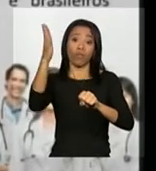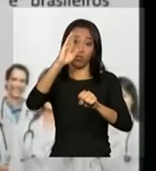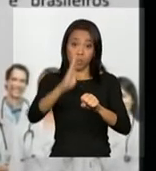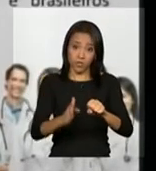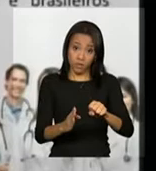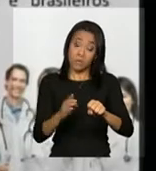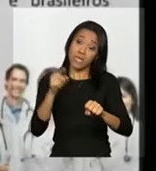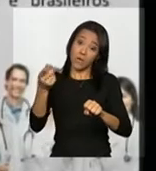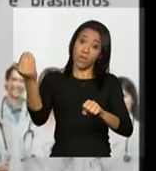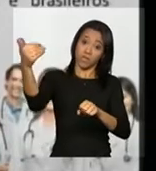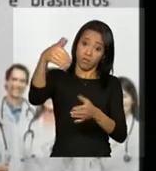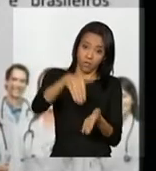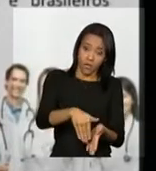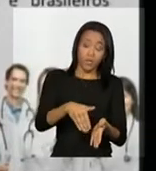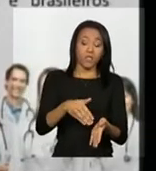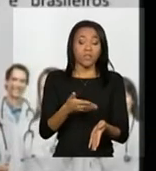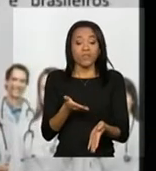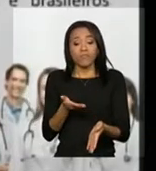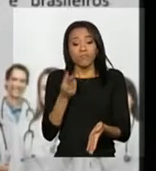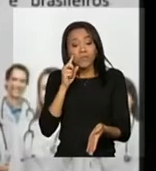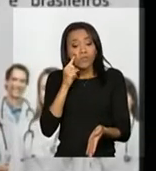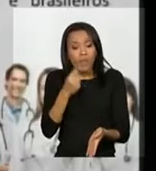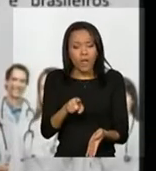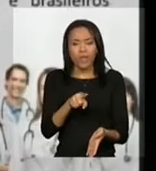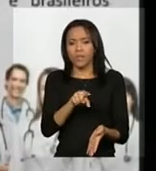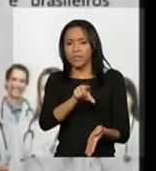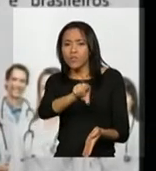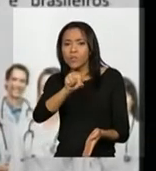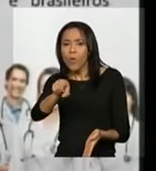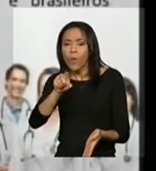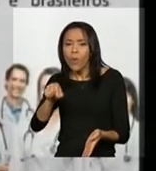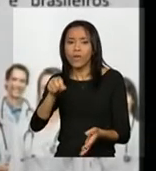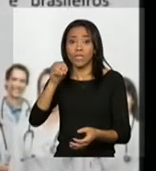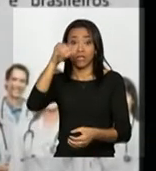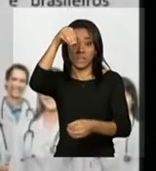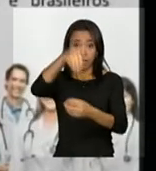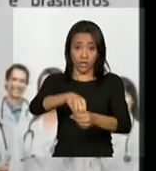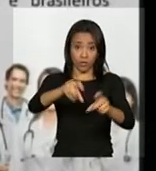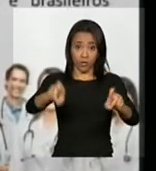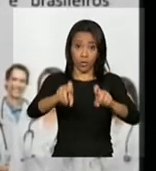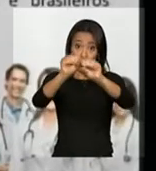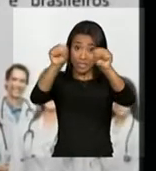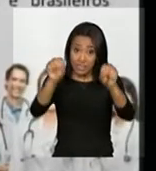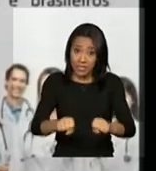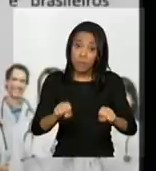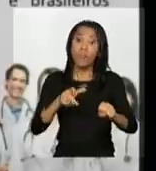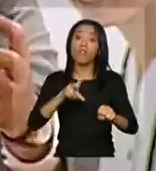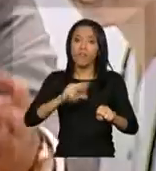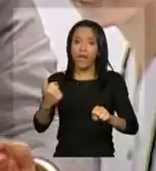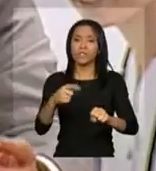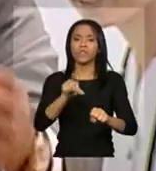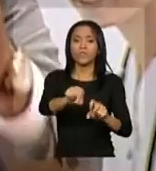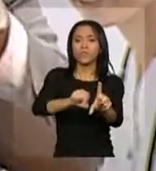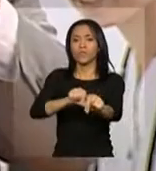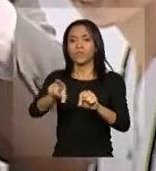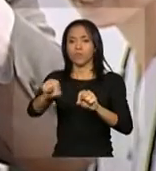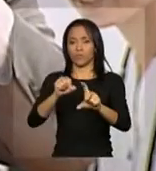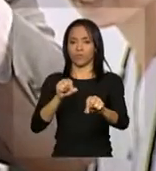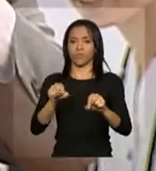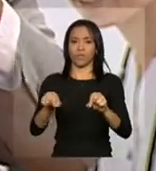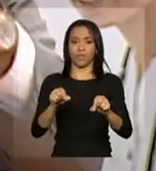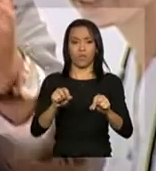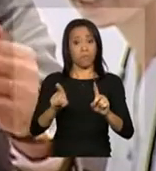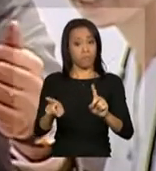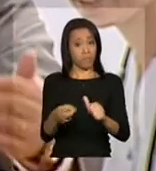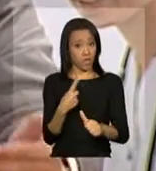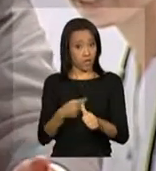sua escolha e o sistema acionará essas vagas primeiro rodando a lista com